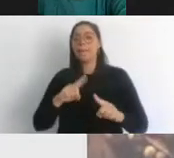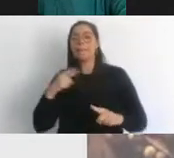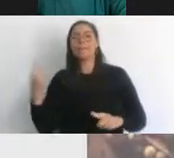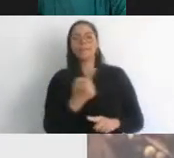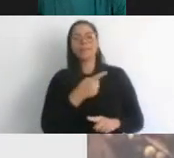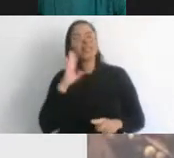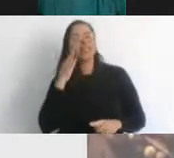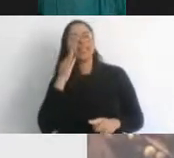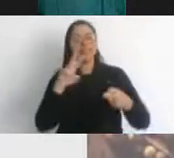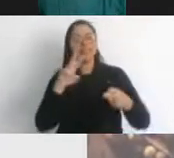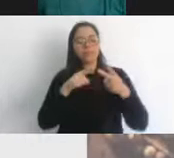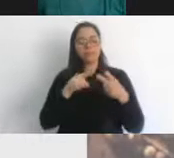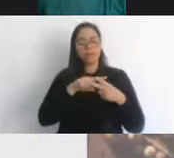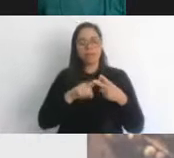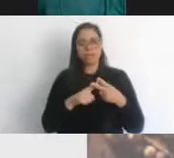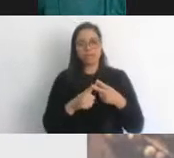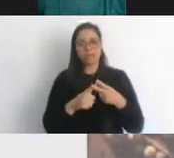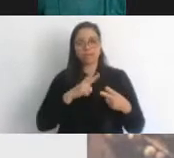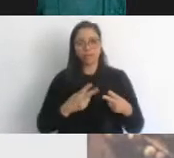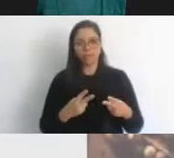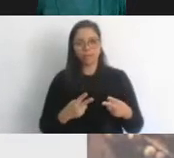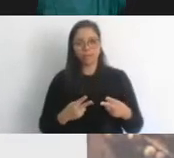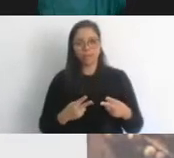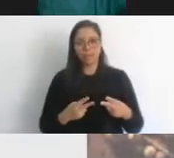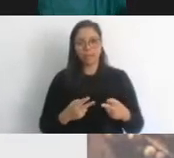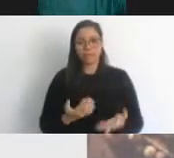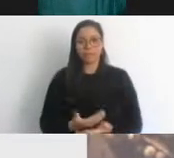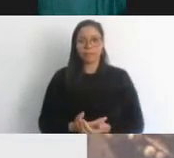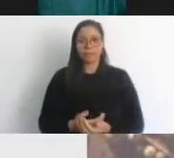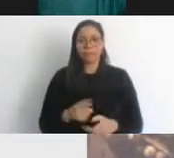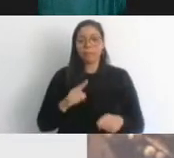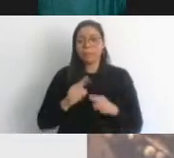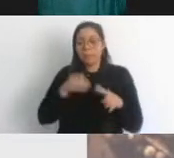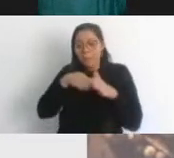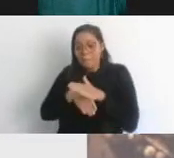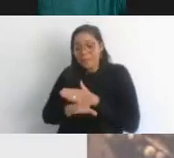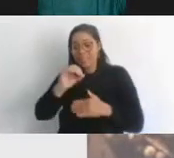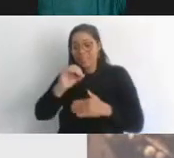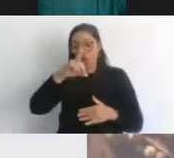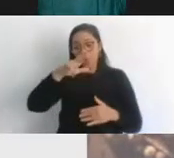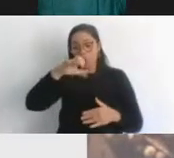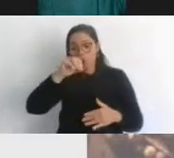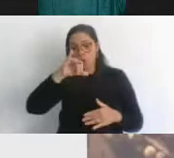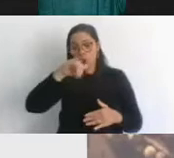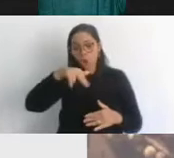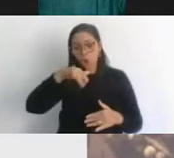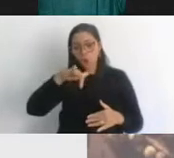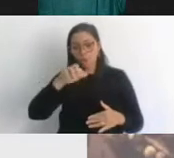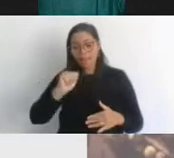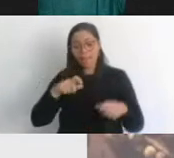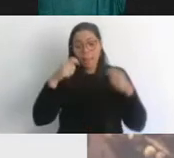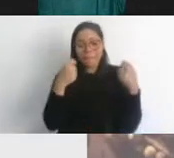duas línguas isso é um elemento cooperado dentro da colônia desde o processo de colonização o que eles precisam